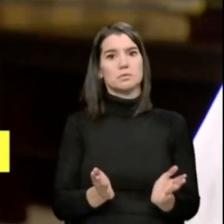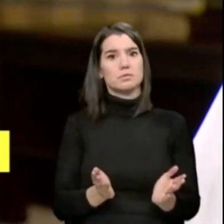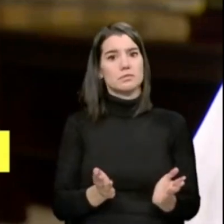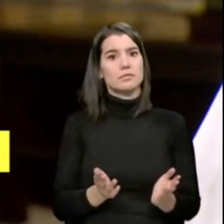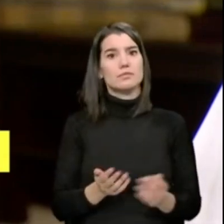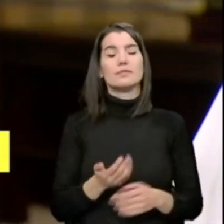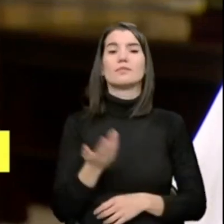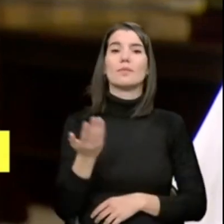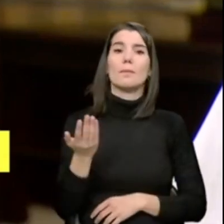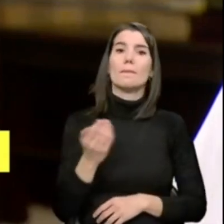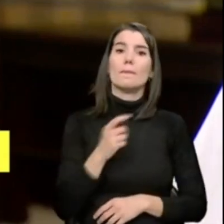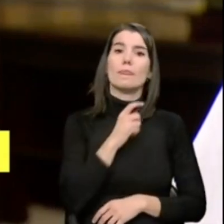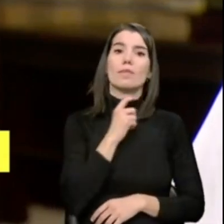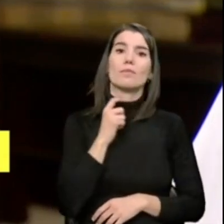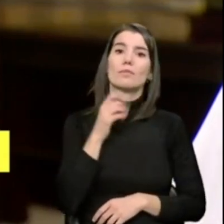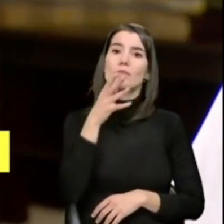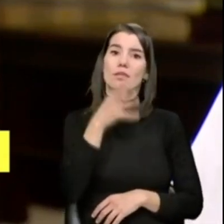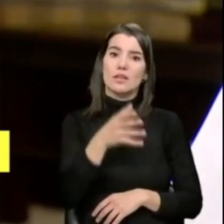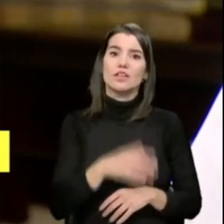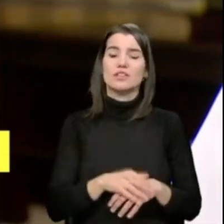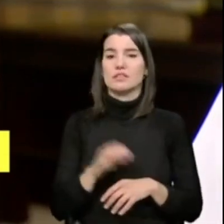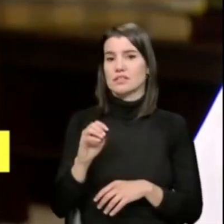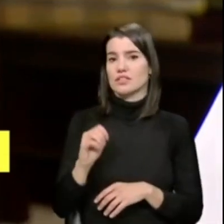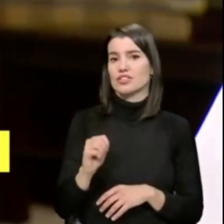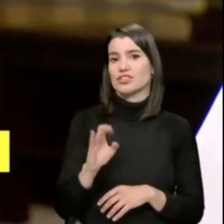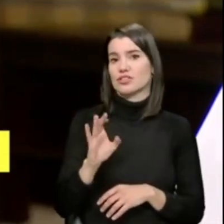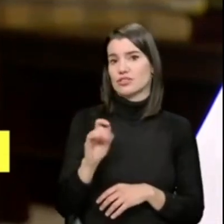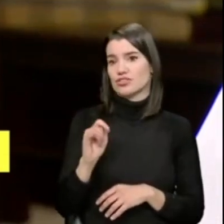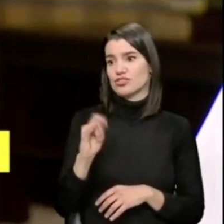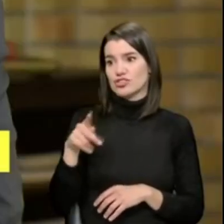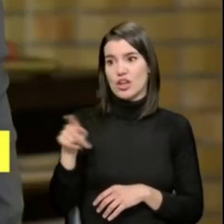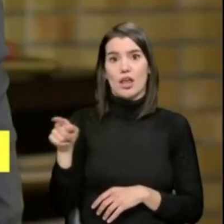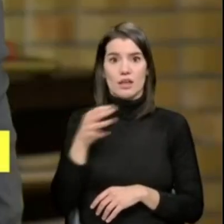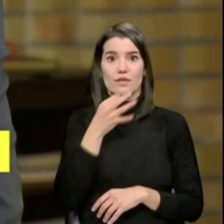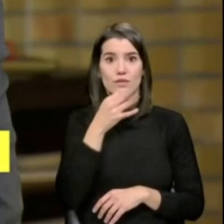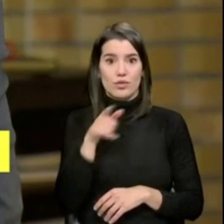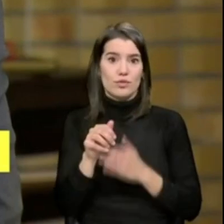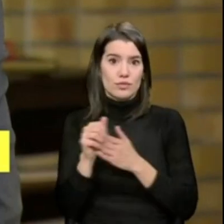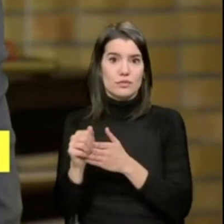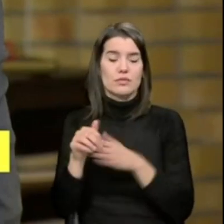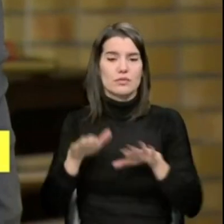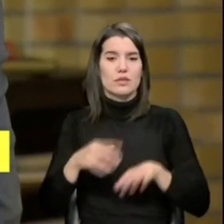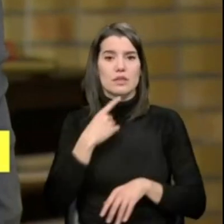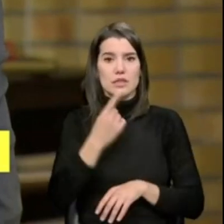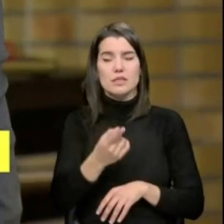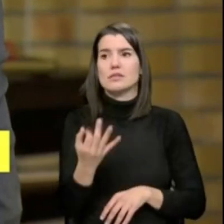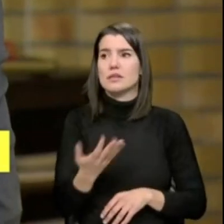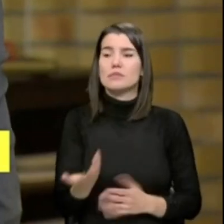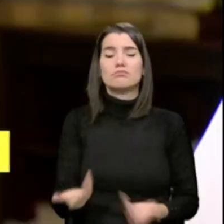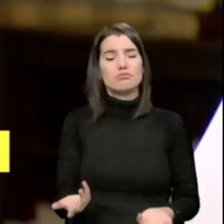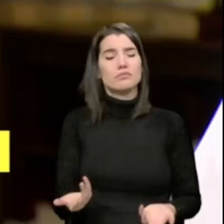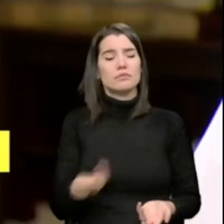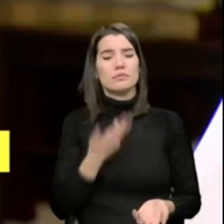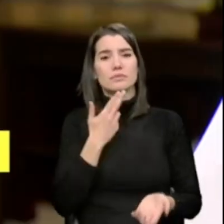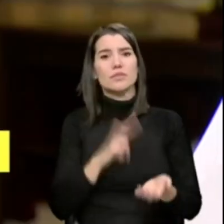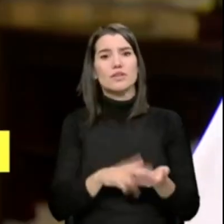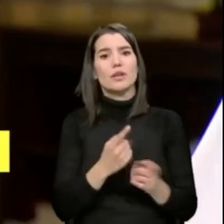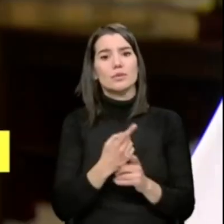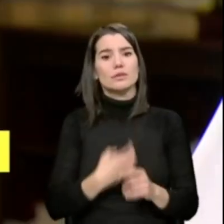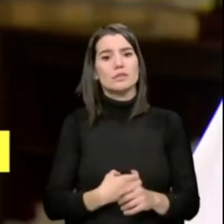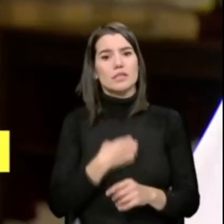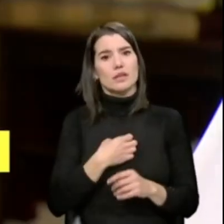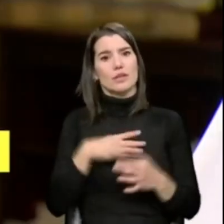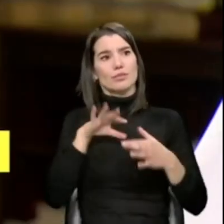E aquilo que o padre disse e que os Sheik falaram é claramente a verdade que deve ser no sentido da